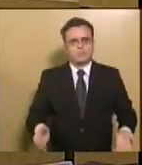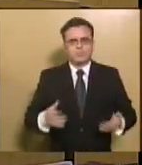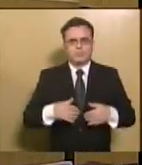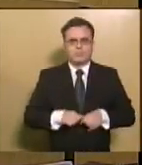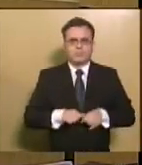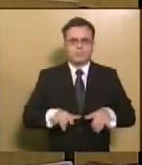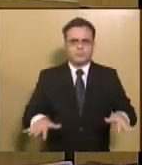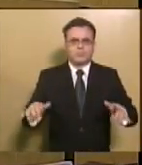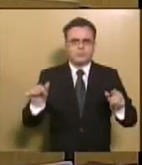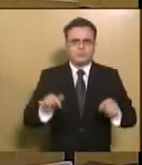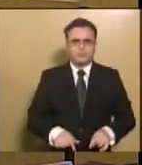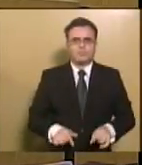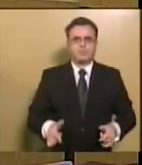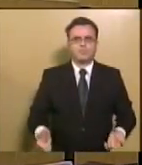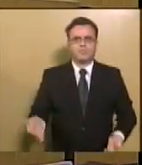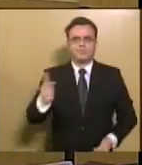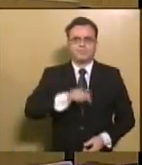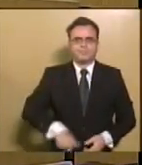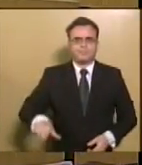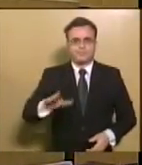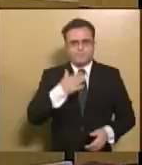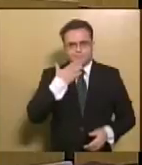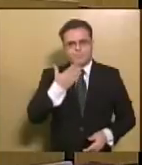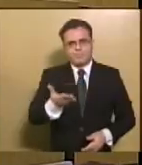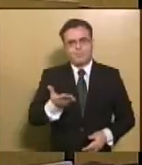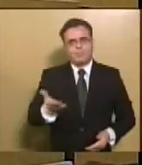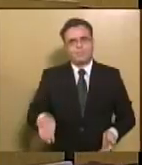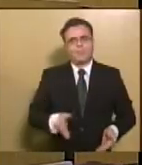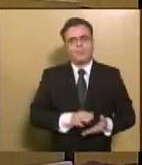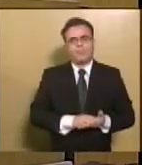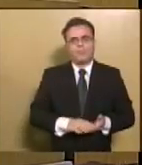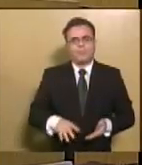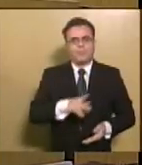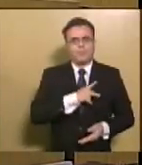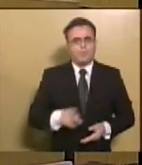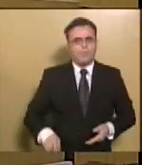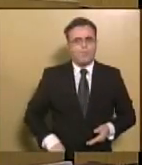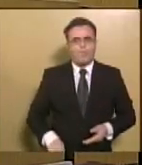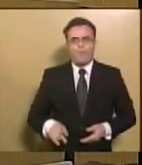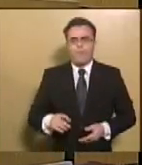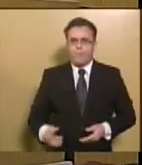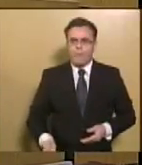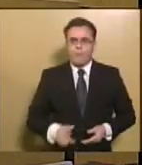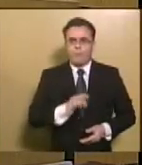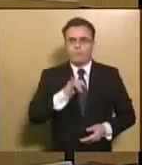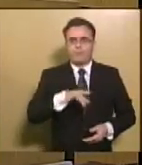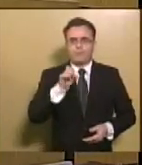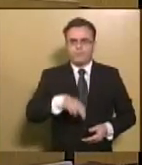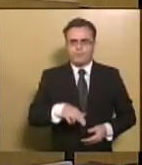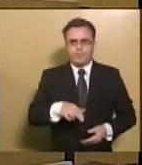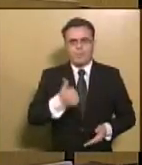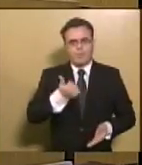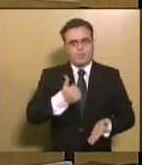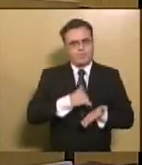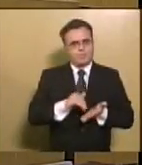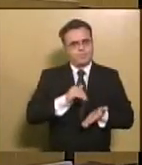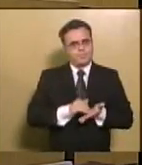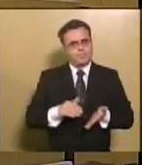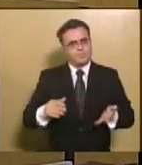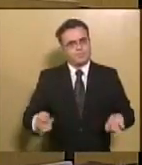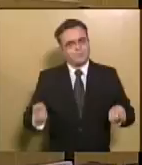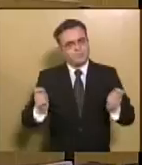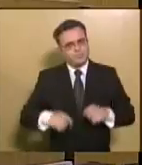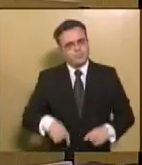nessa casa, que mais uma vez aqui eu peço ao presidente em exercício, deputado Jefferson, primeiro secretário da casa, que também a gente